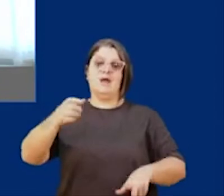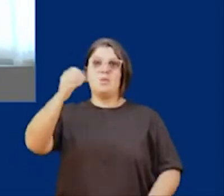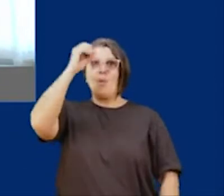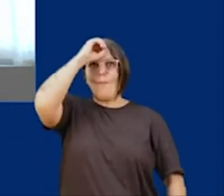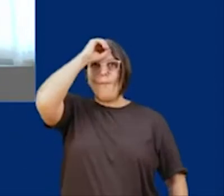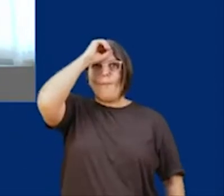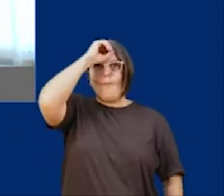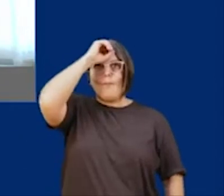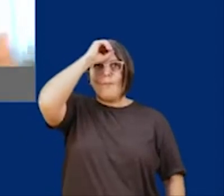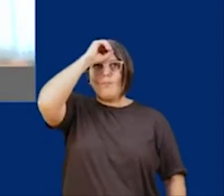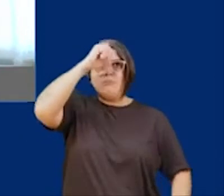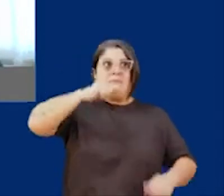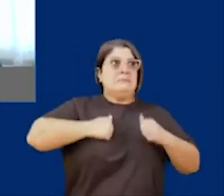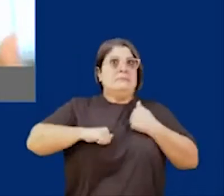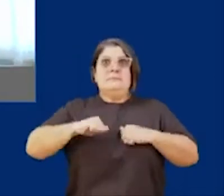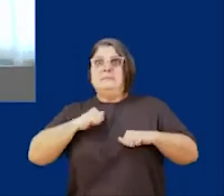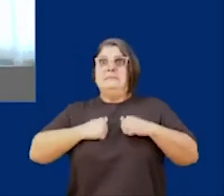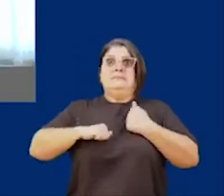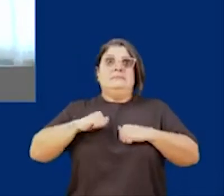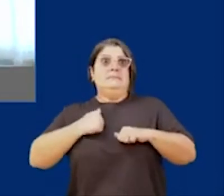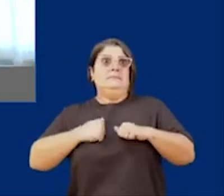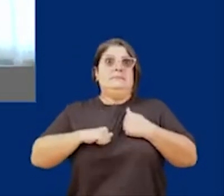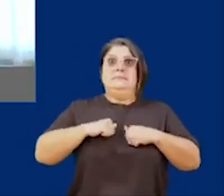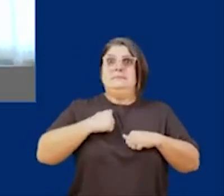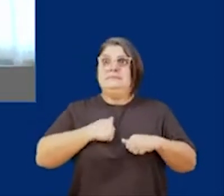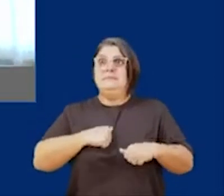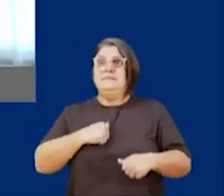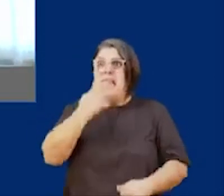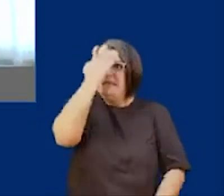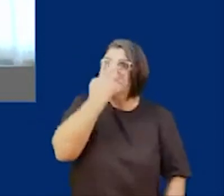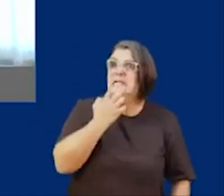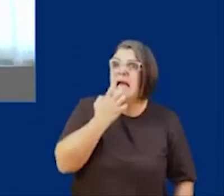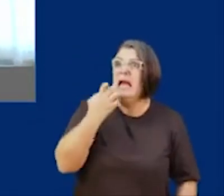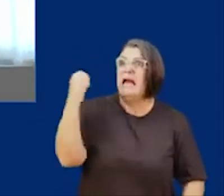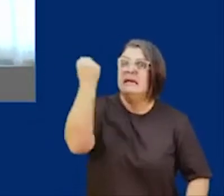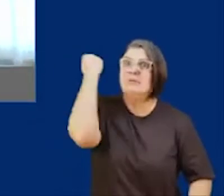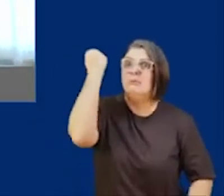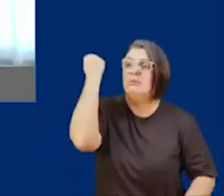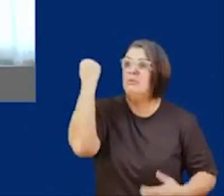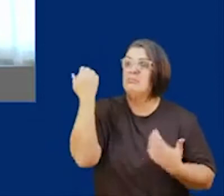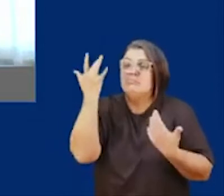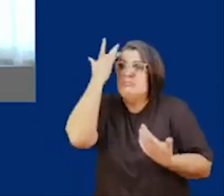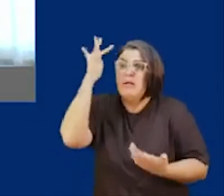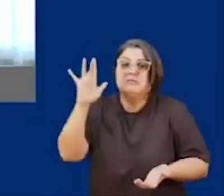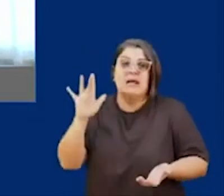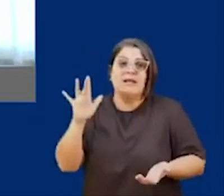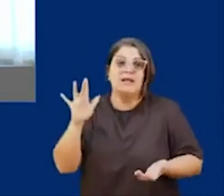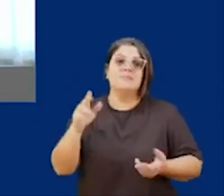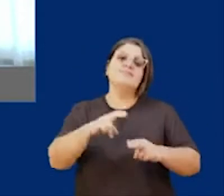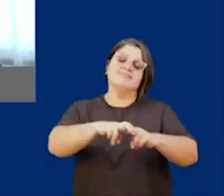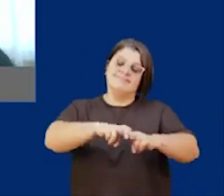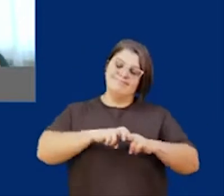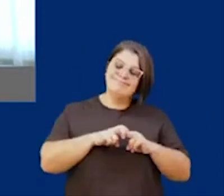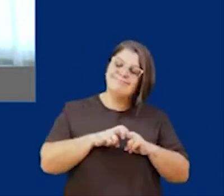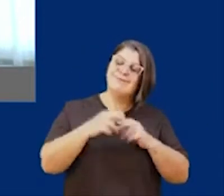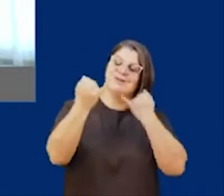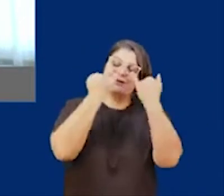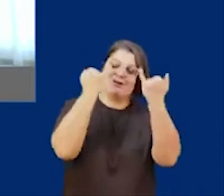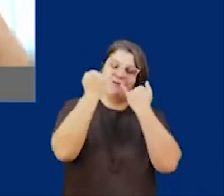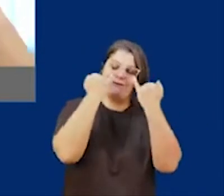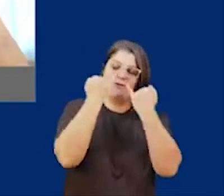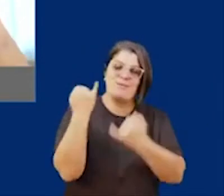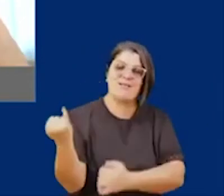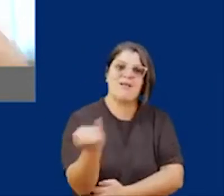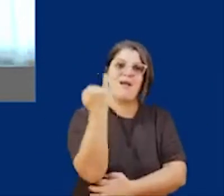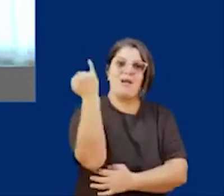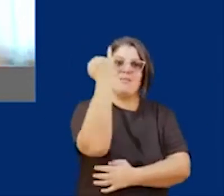agonia é muito maior. Você não sabe a gravidade daquilo que está acontecendo. Então, por isso que a gente valoriza tanto a coisa da informação, né? E essa informação e esse apoio emocional,